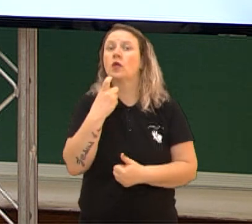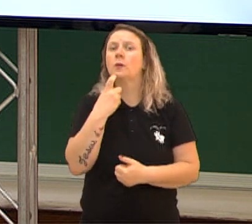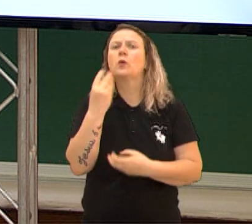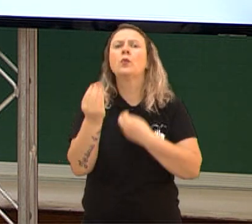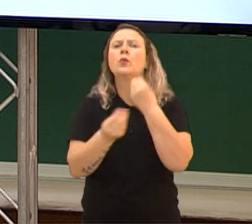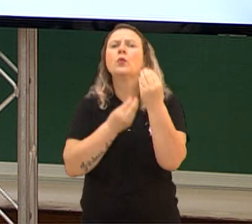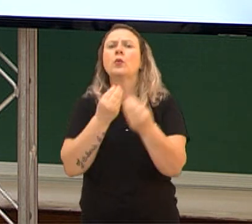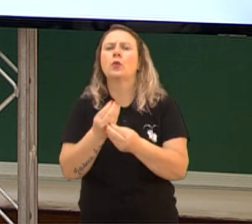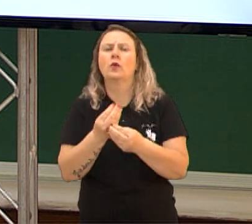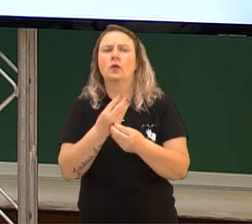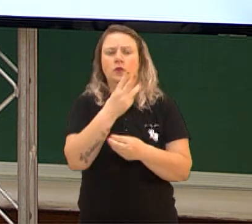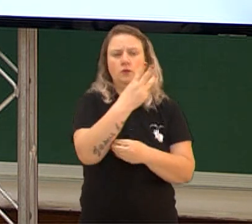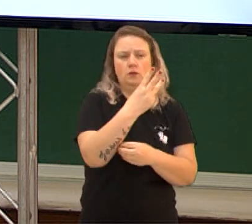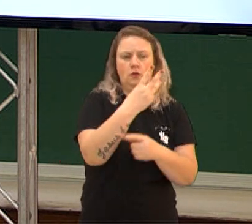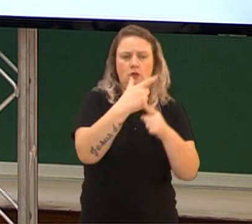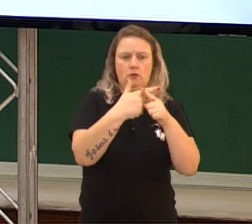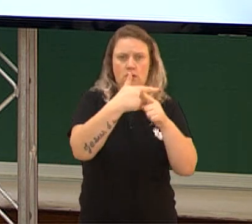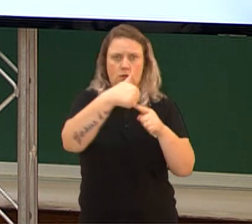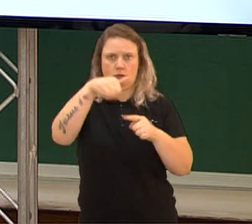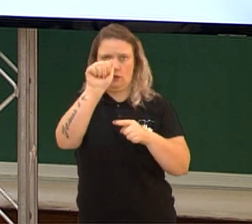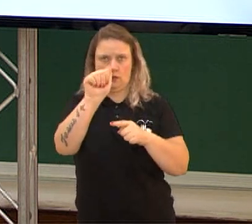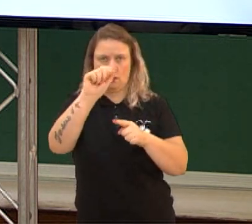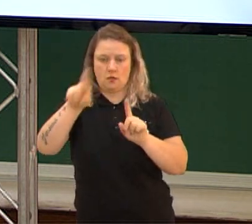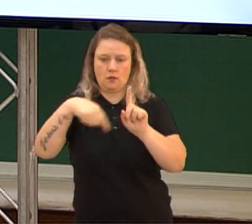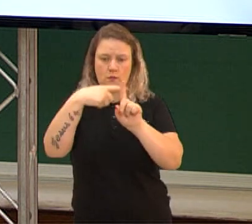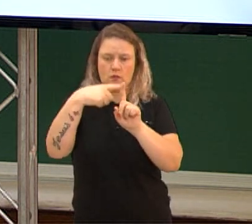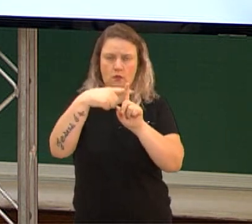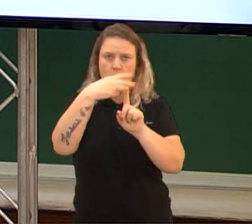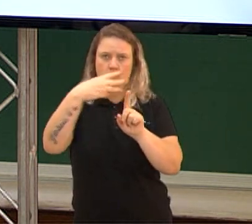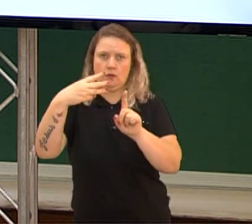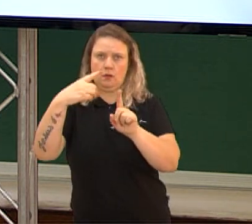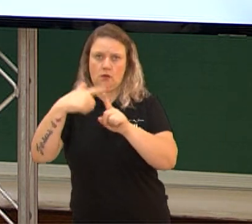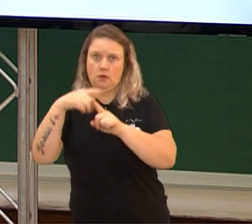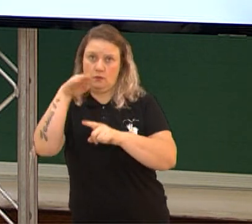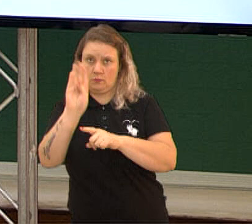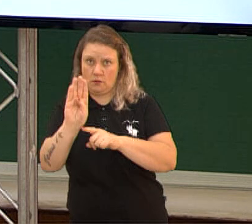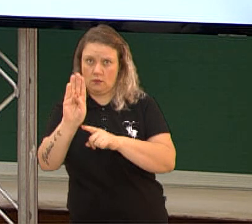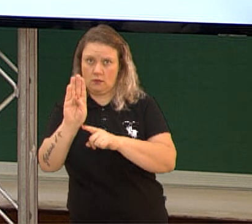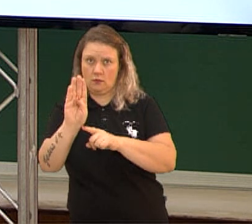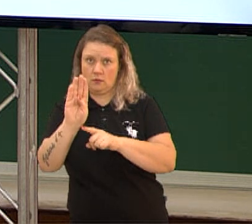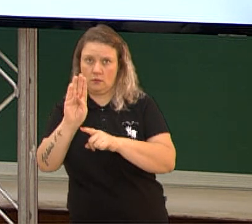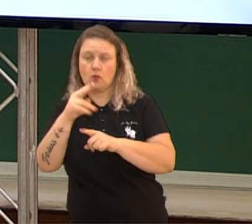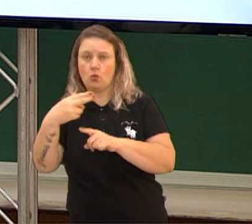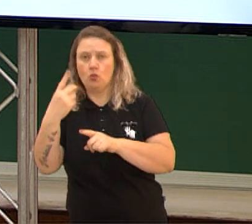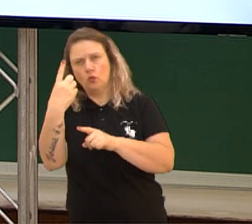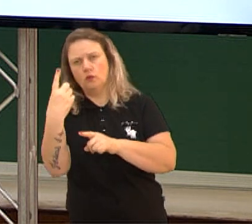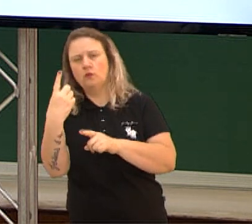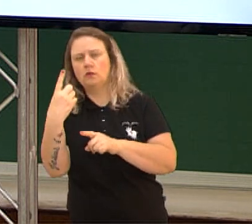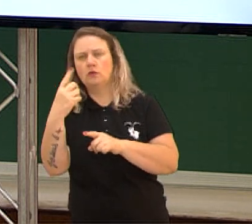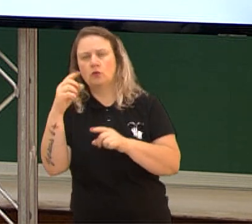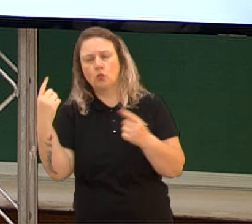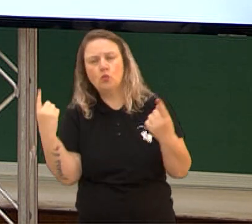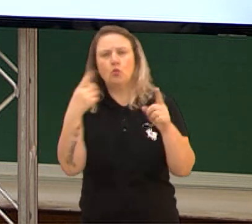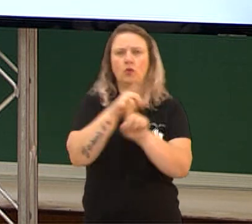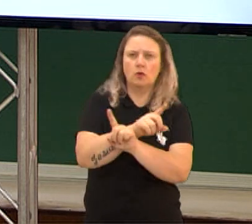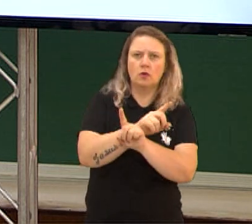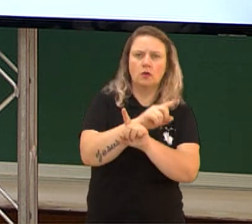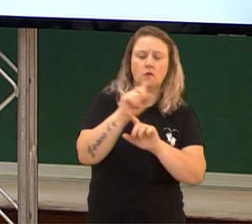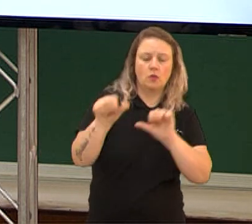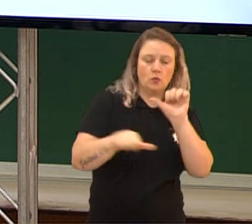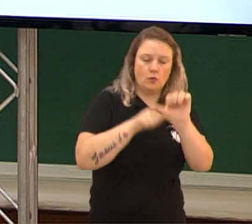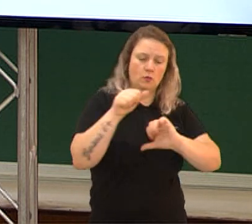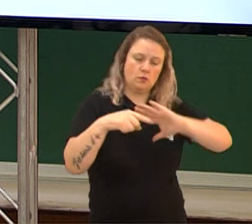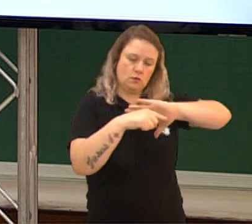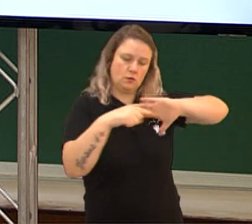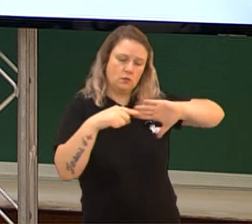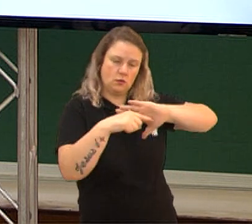fica? 3 vezes A mais 3 vezes o B, que é 1, então fica 3, jogo 3 para o outro lado, fica negativo,